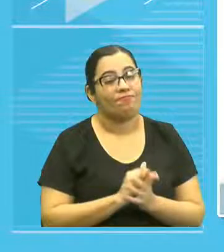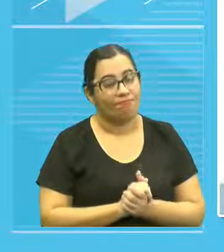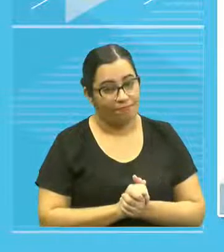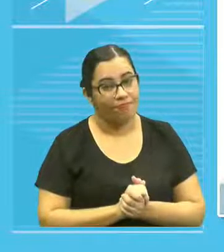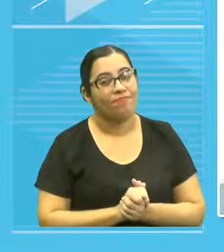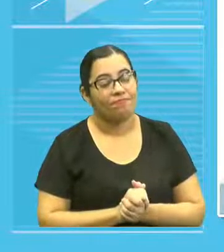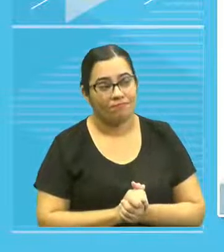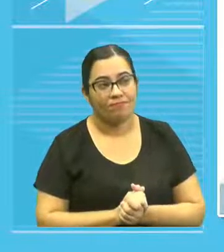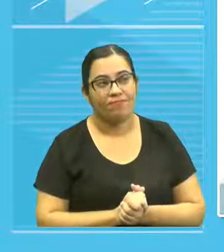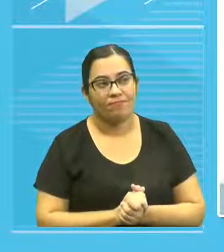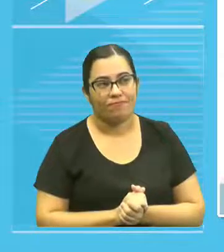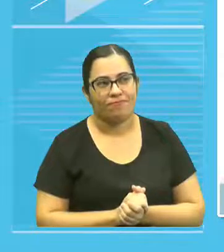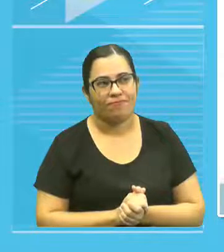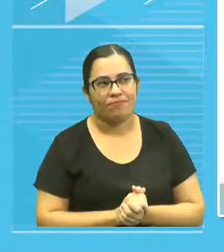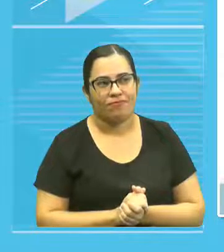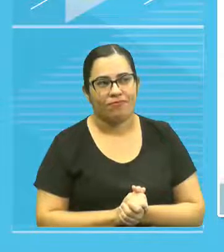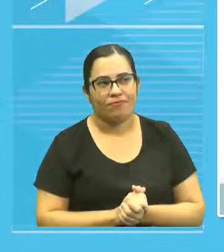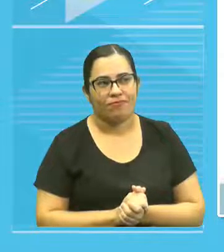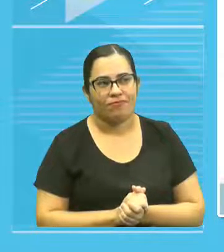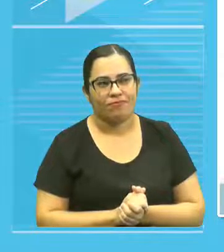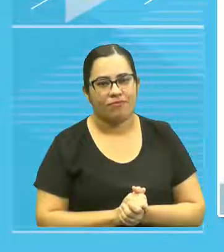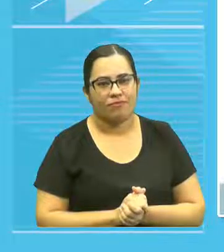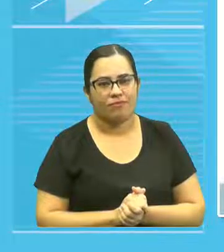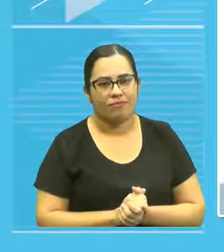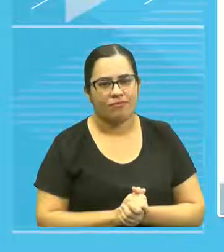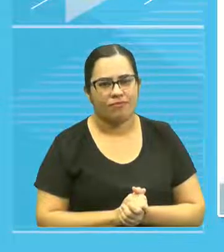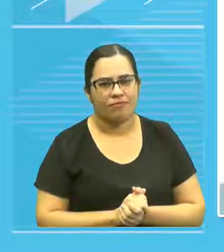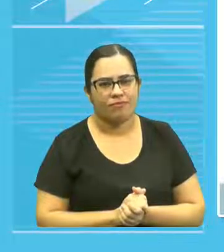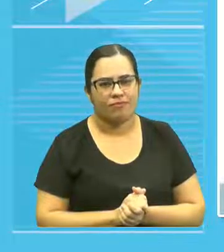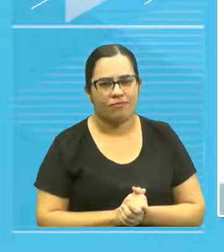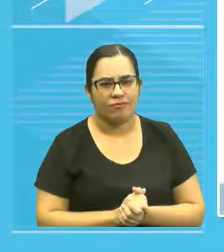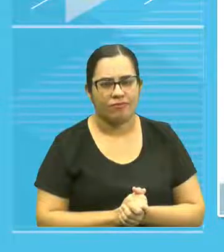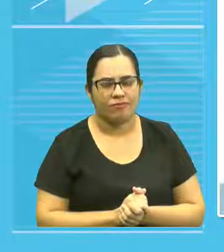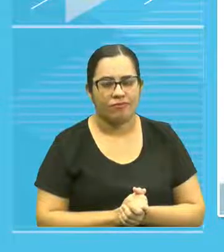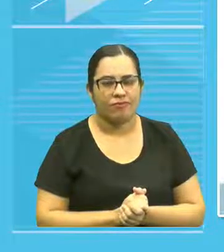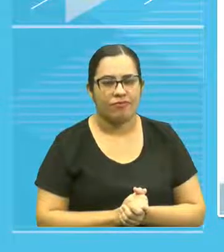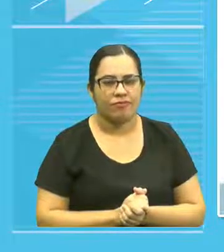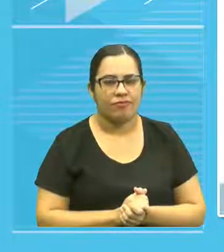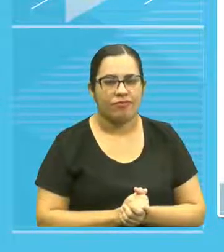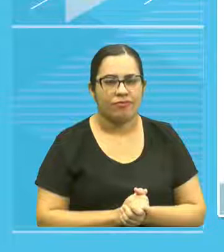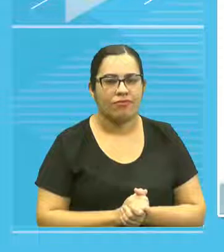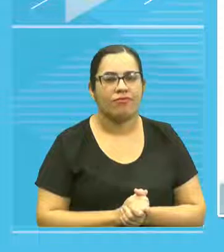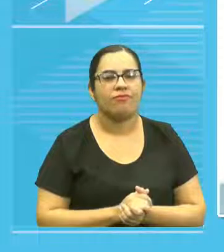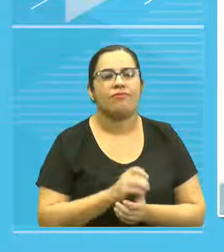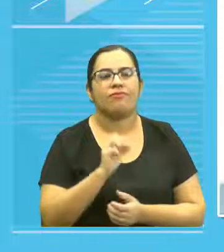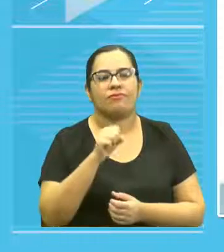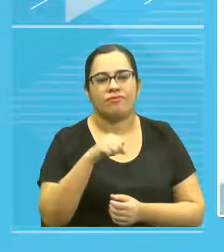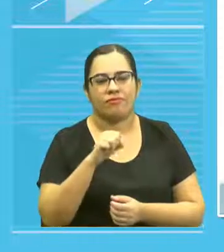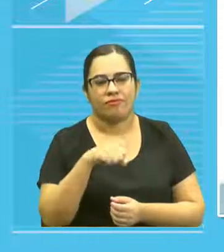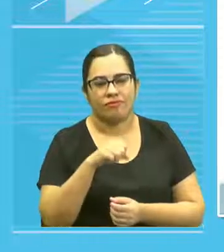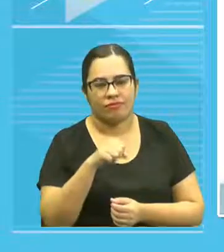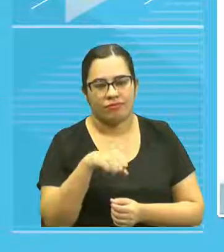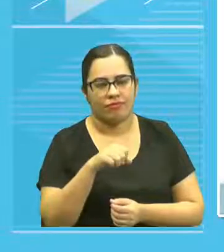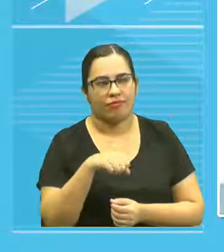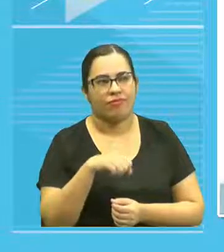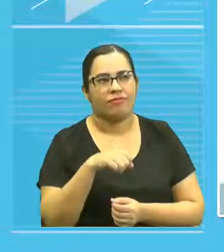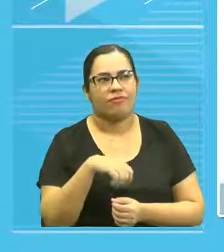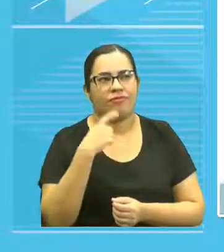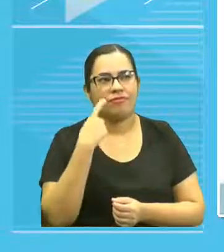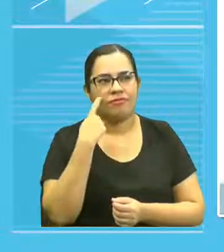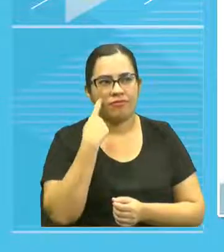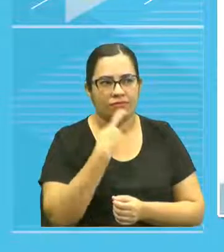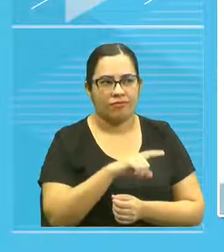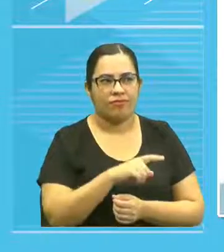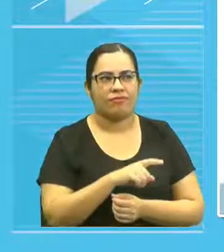é o quê aí registro isso é valeu viu o